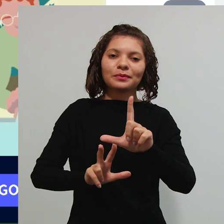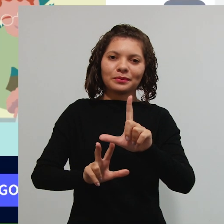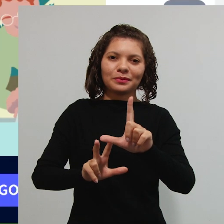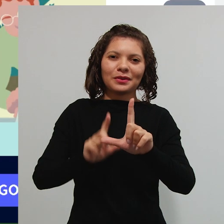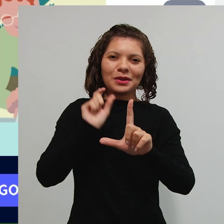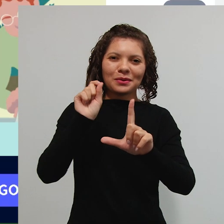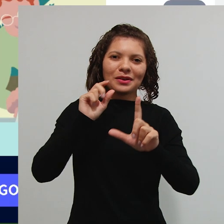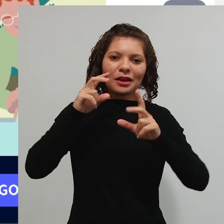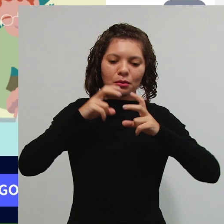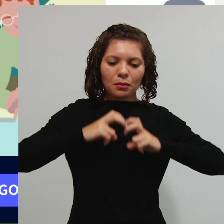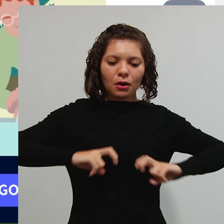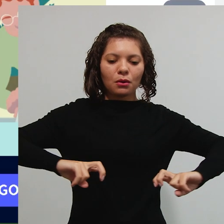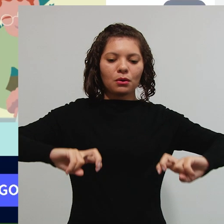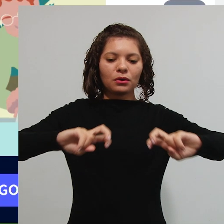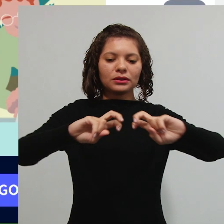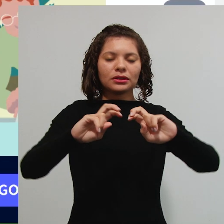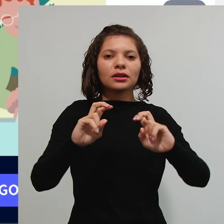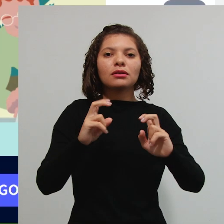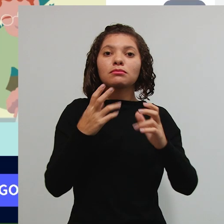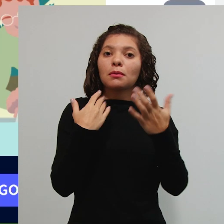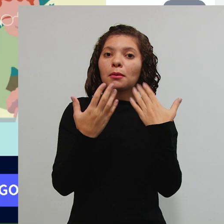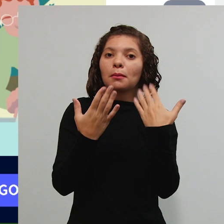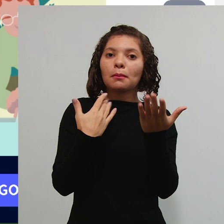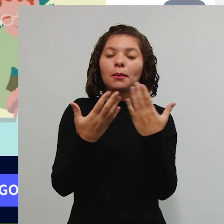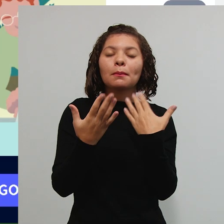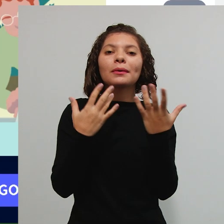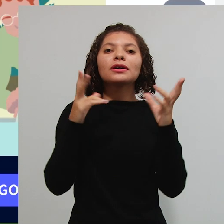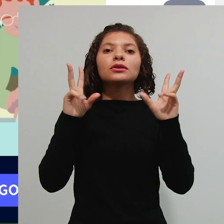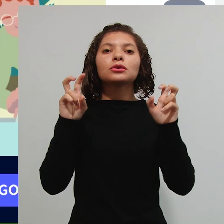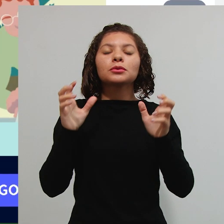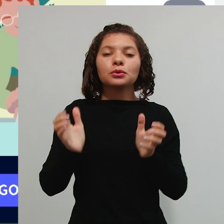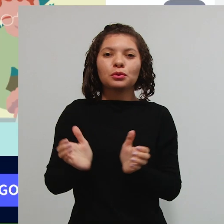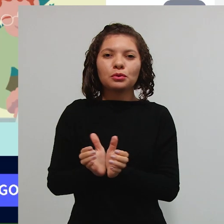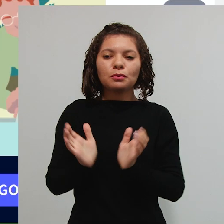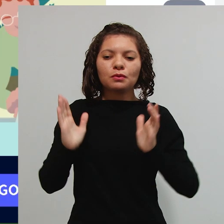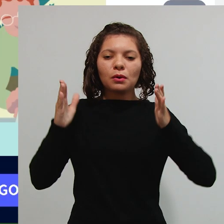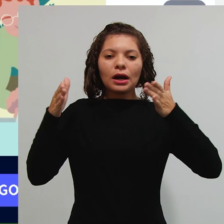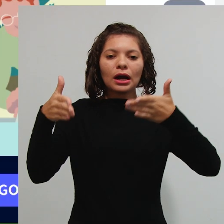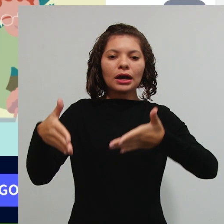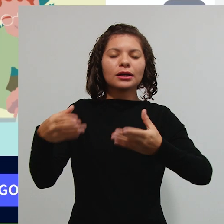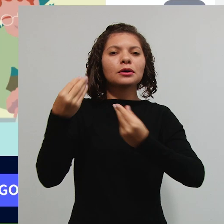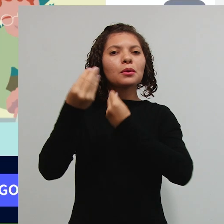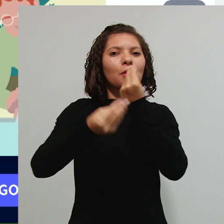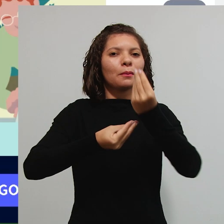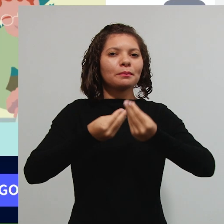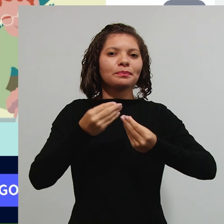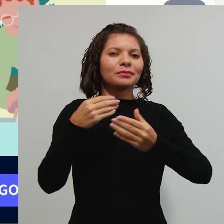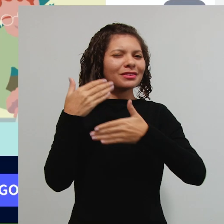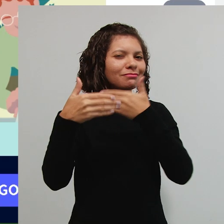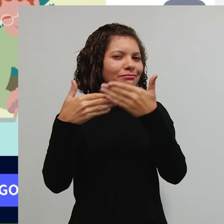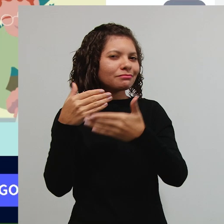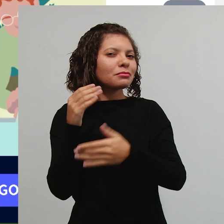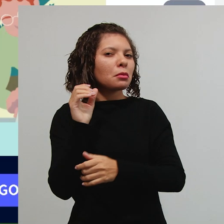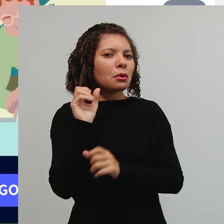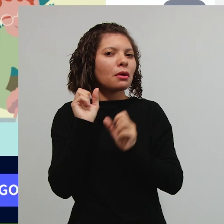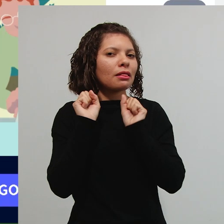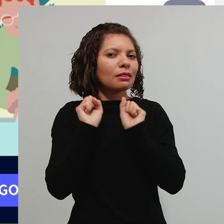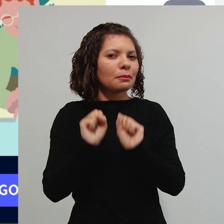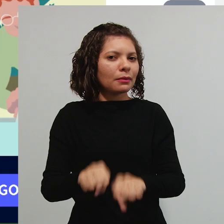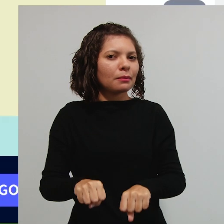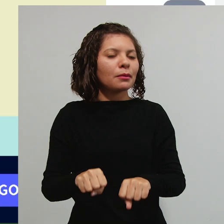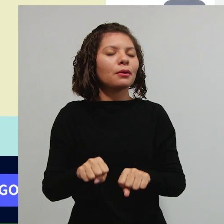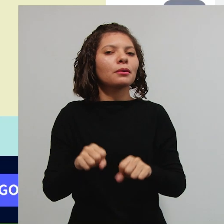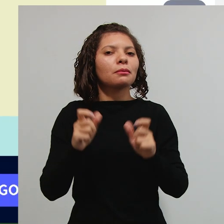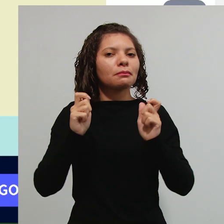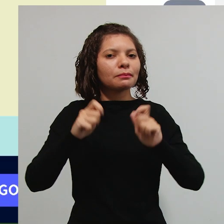específico, que é uma roda de conversa sobre grupos focais, né? Como fazer grupos focais. Então, depois você acessa esse material, tá